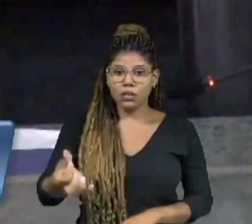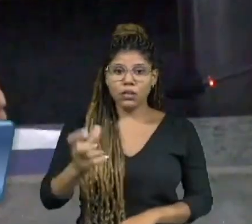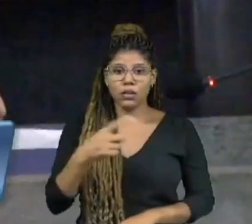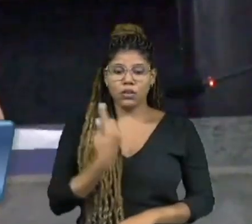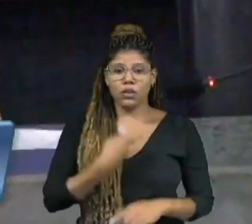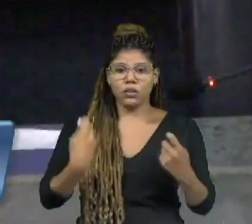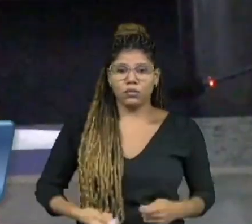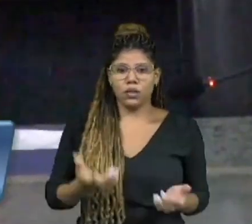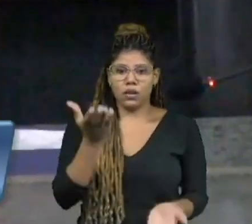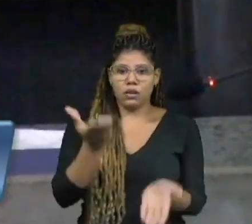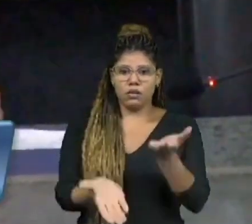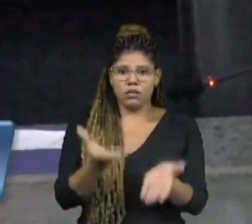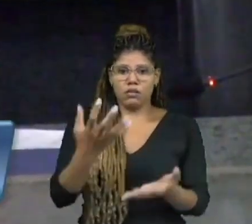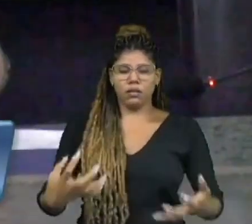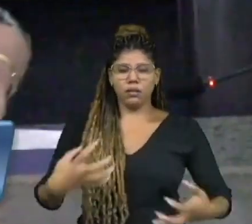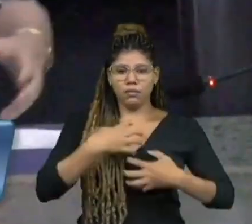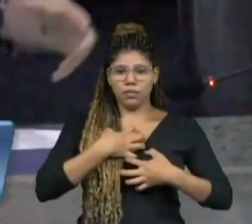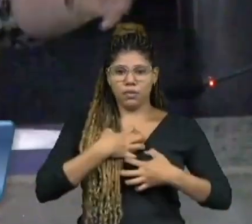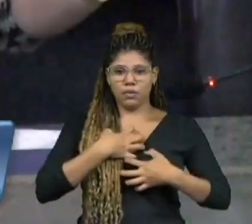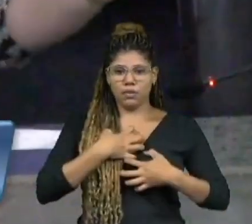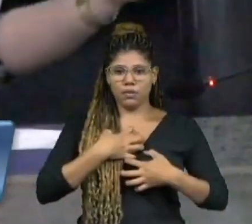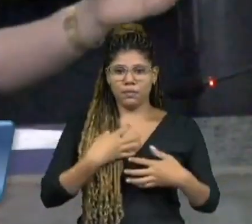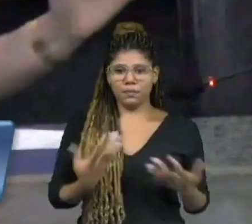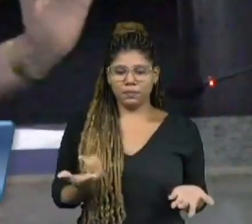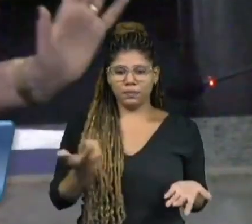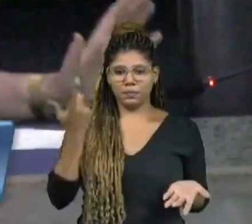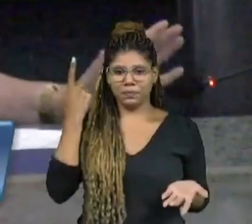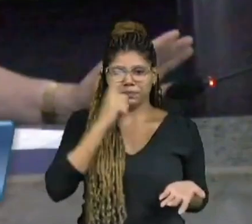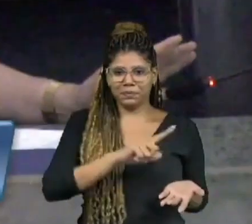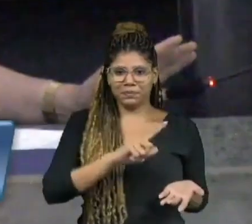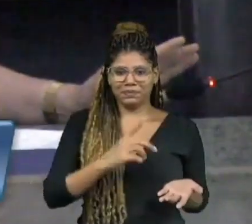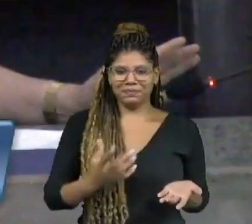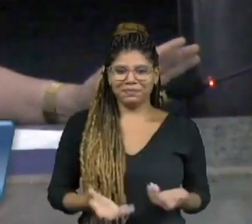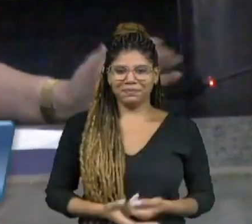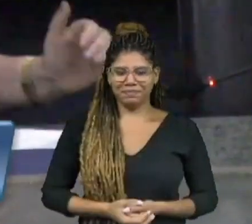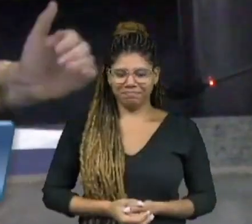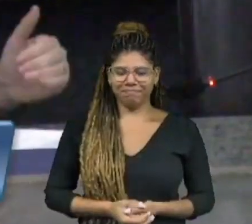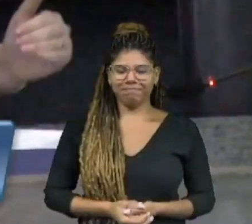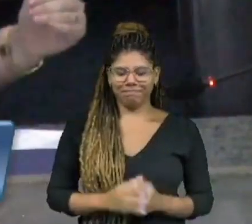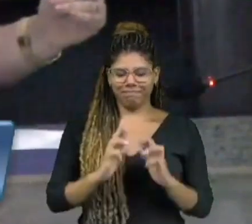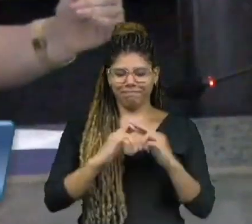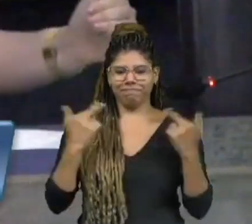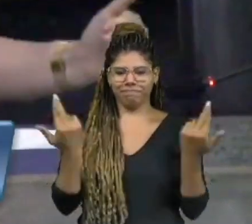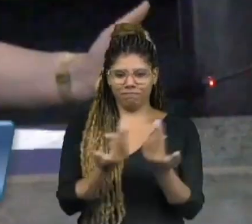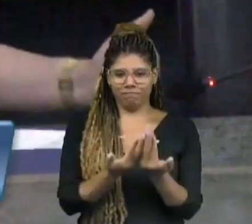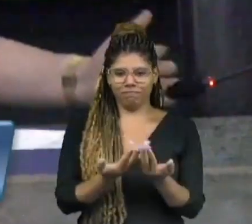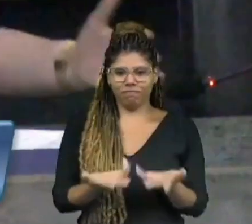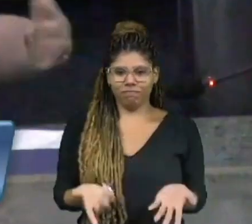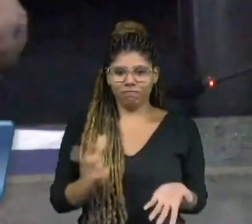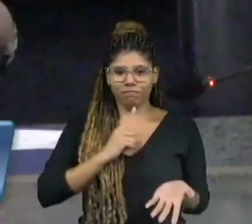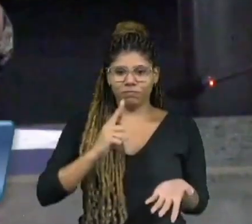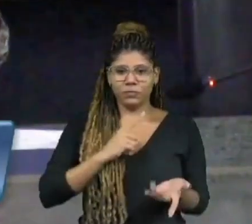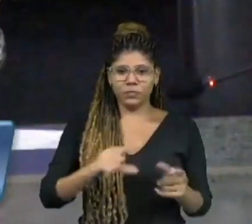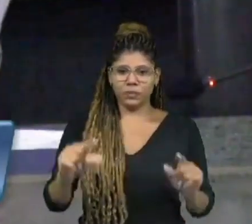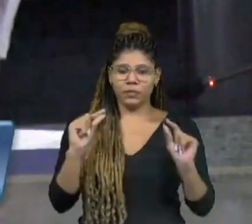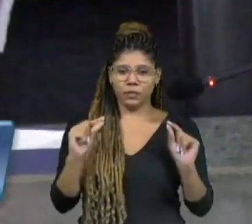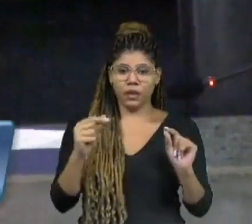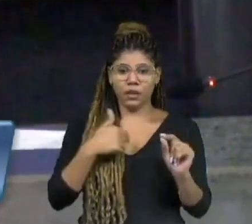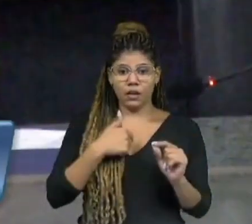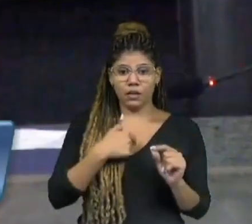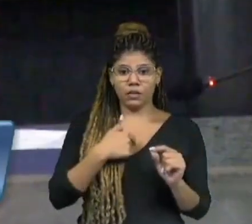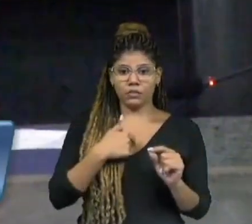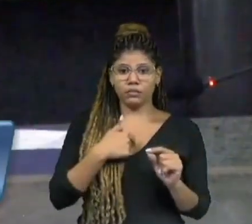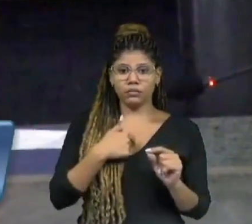precisamos de equilíbrio emocional para conduzir uma sessão desse porte, onde está havendo, segundo